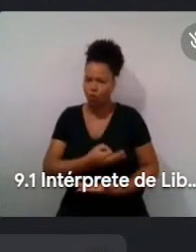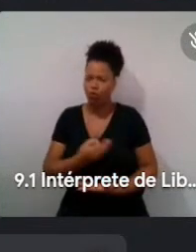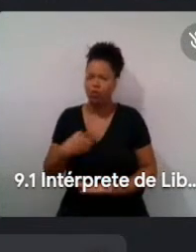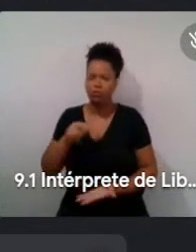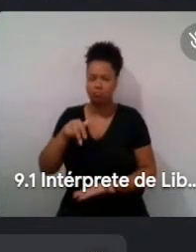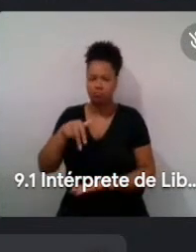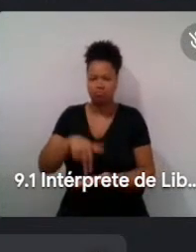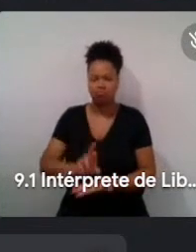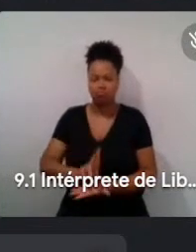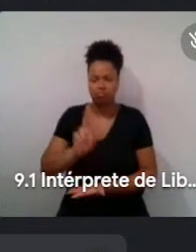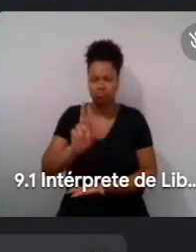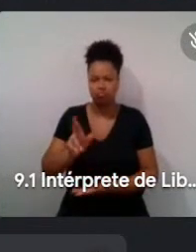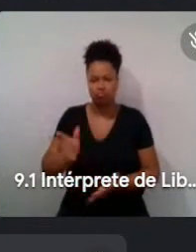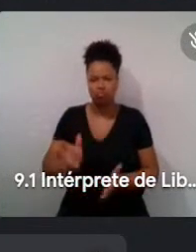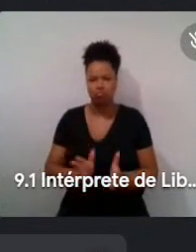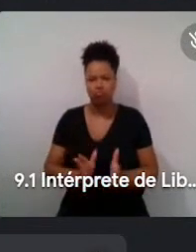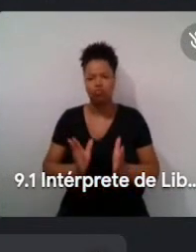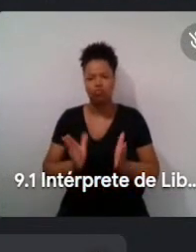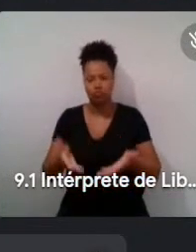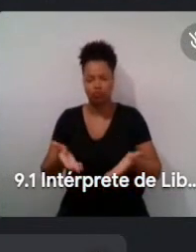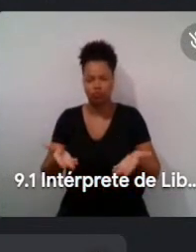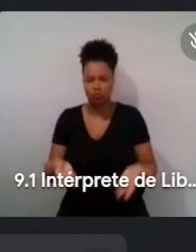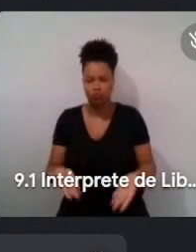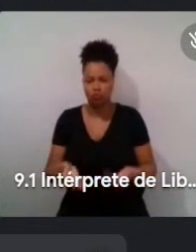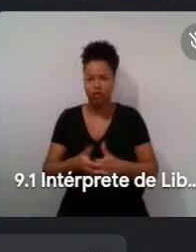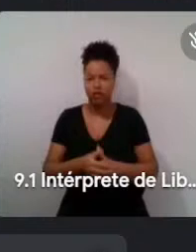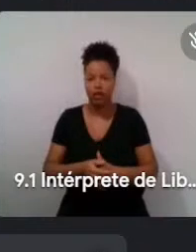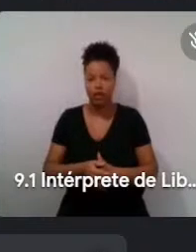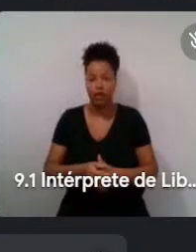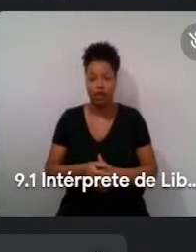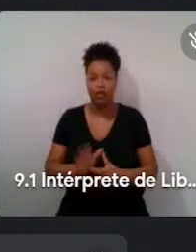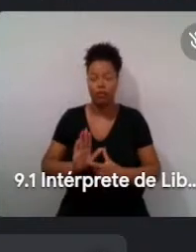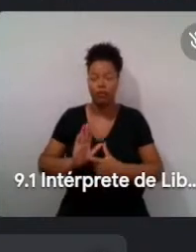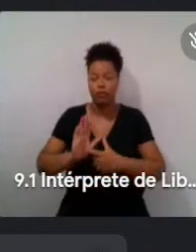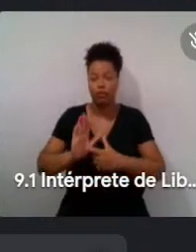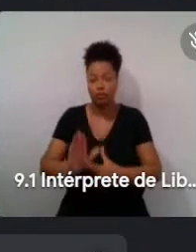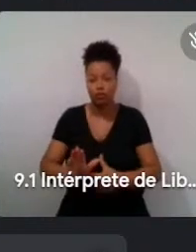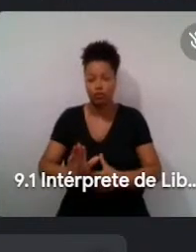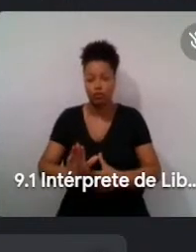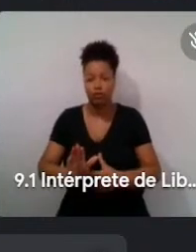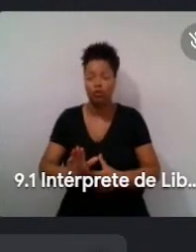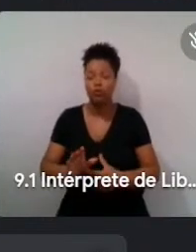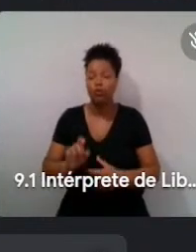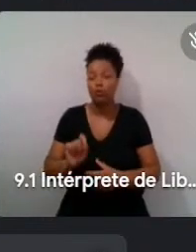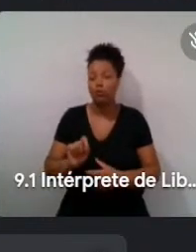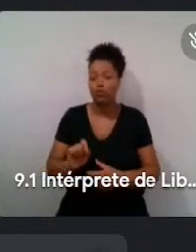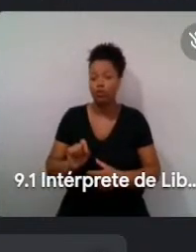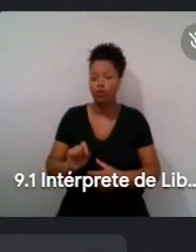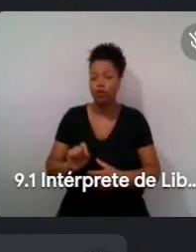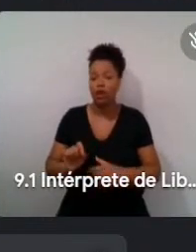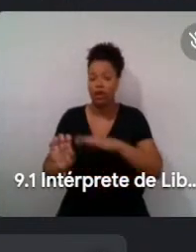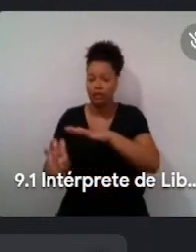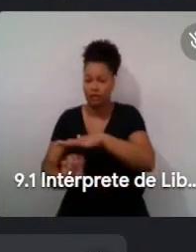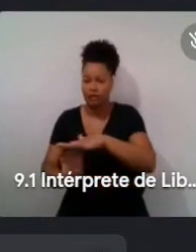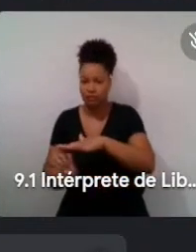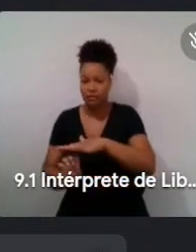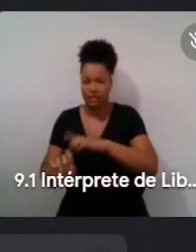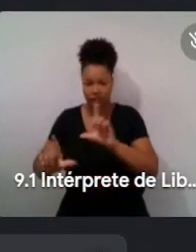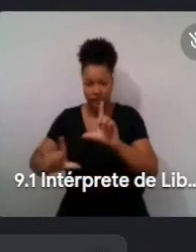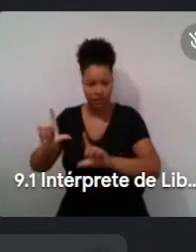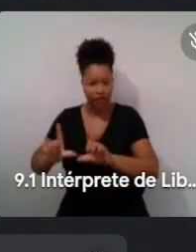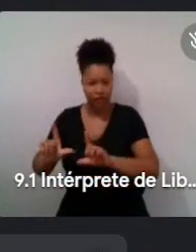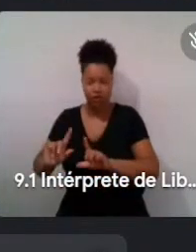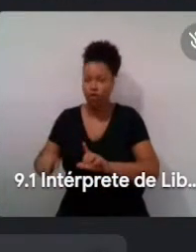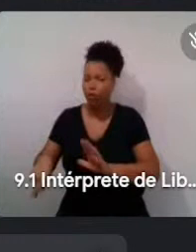primeira instância porque ele identificou que as emissoras não eram parte no processo e elas tinham sido intimadas pelo